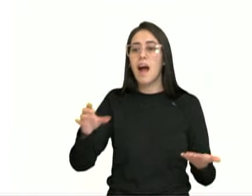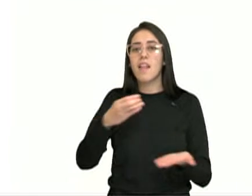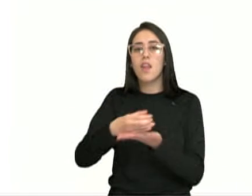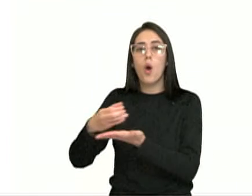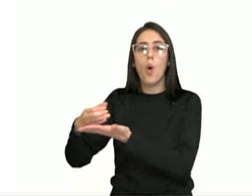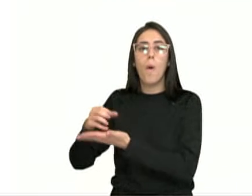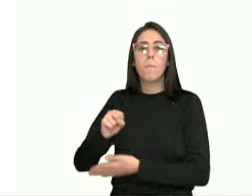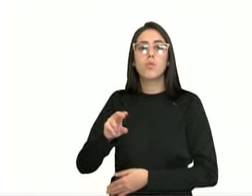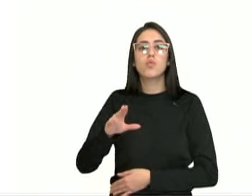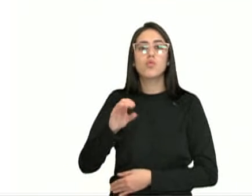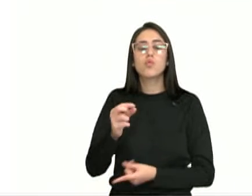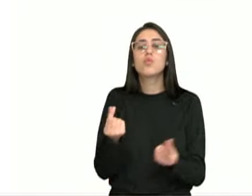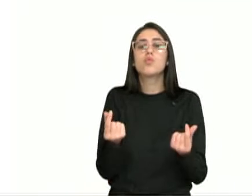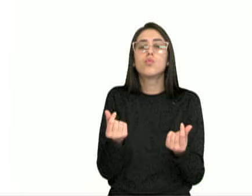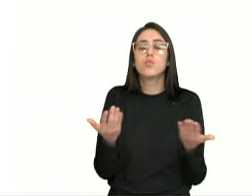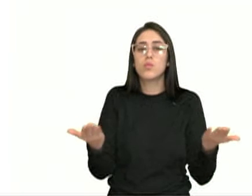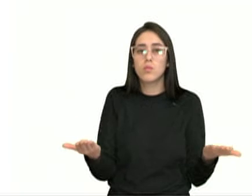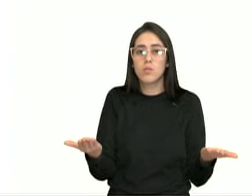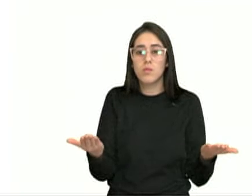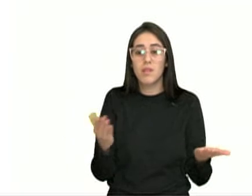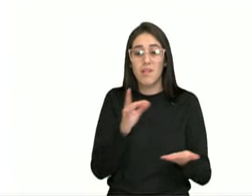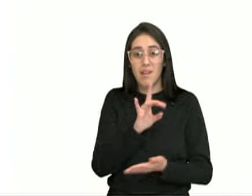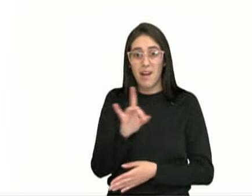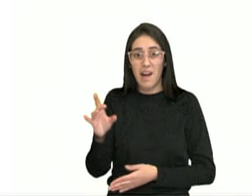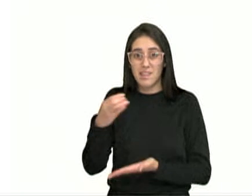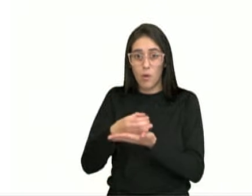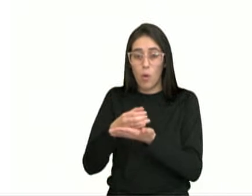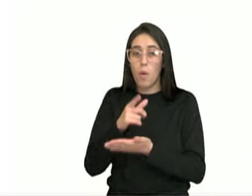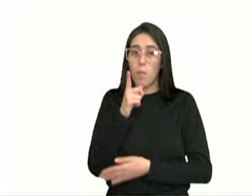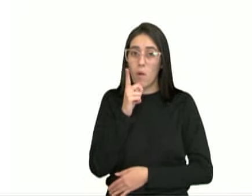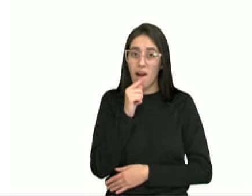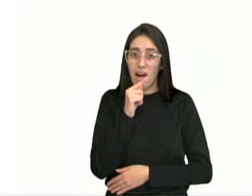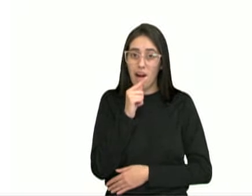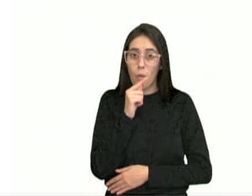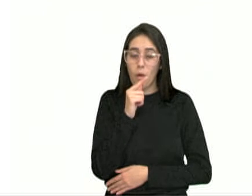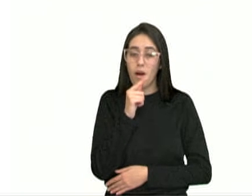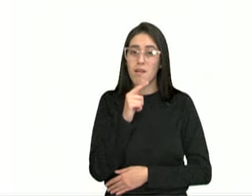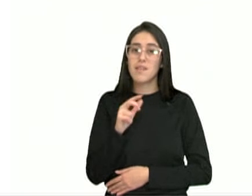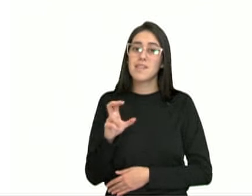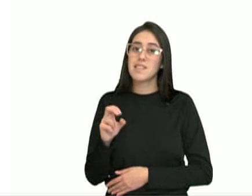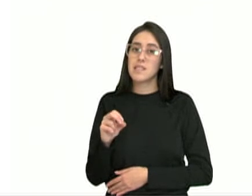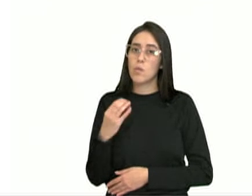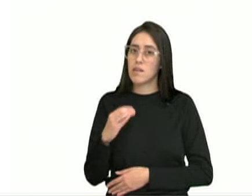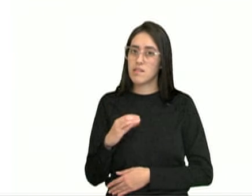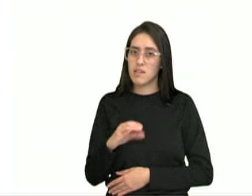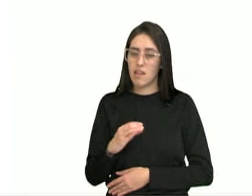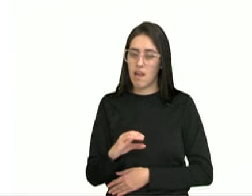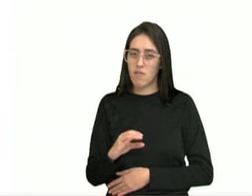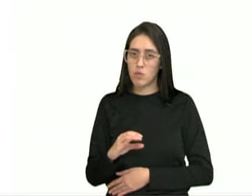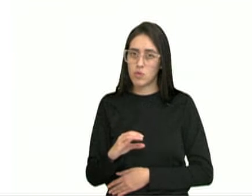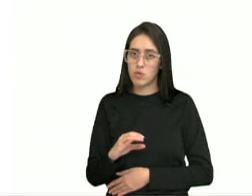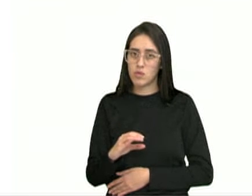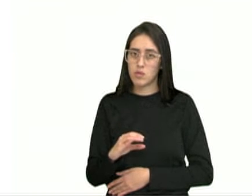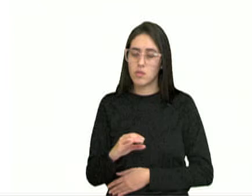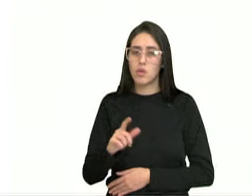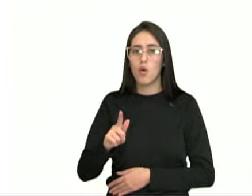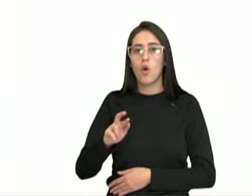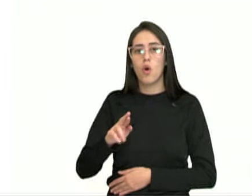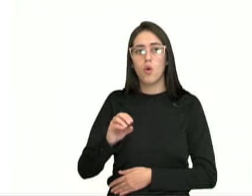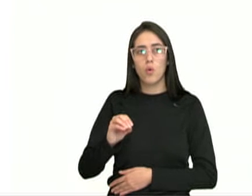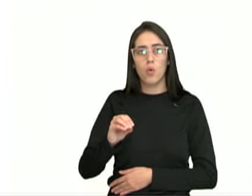suco, sabendo que cada copo de água mineral custa 50 centavos e de